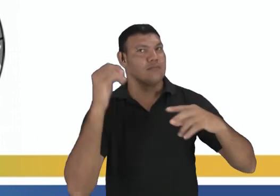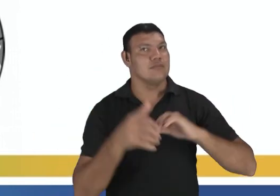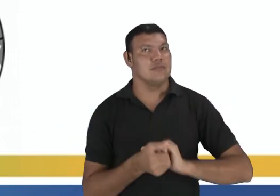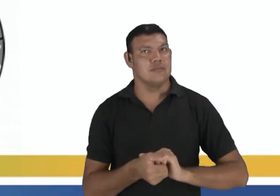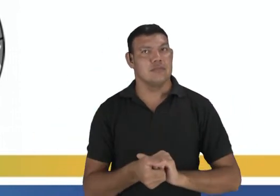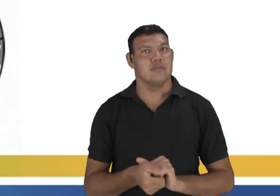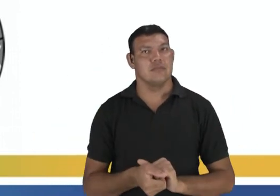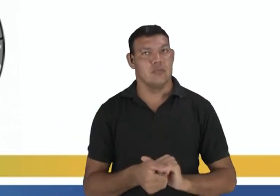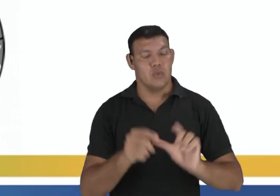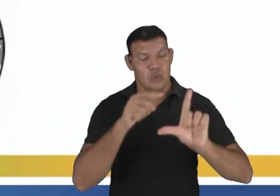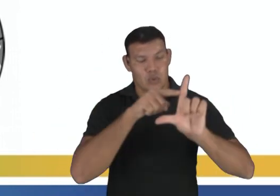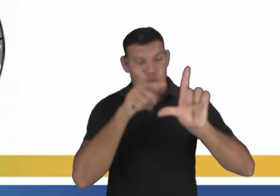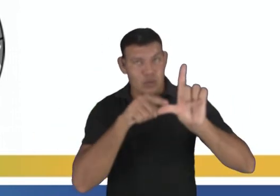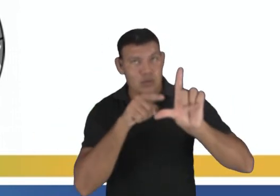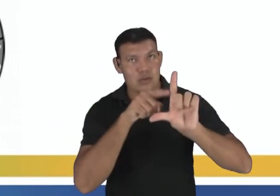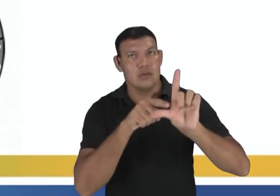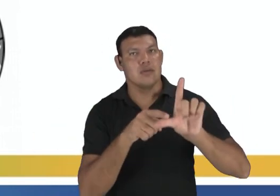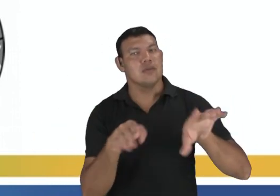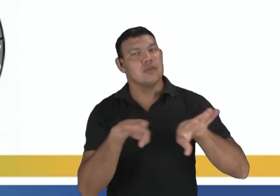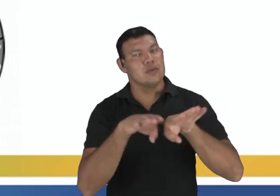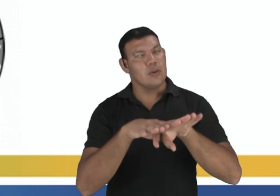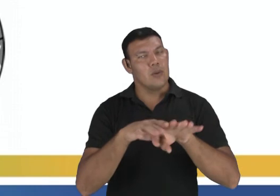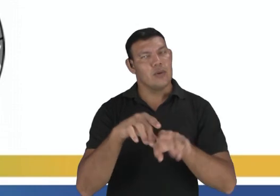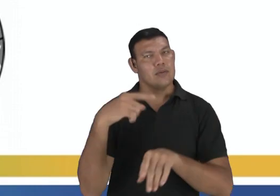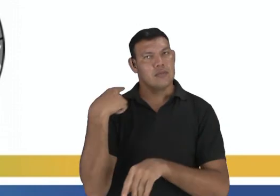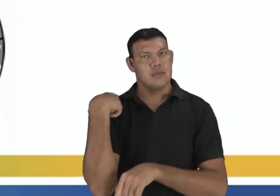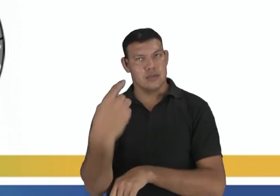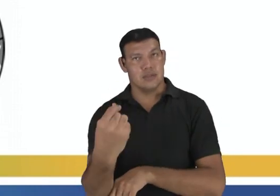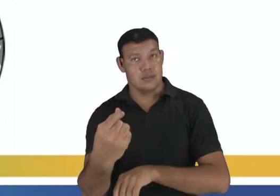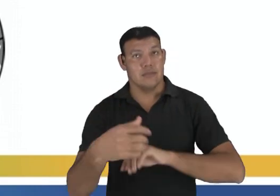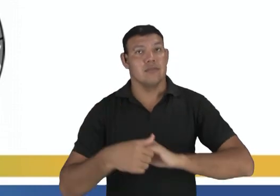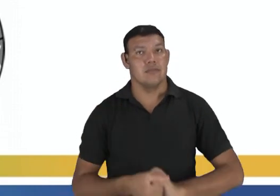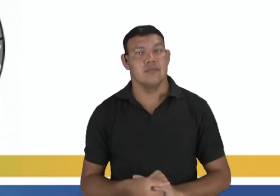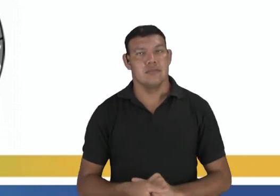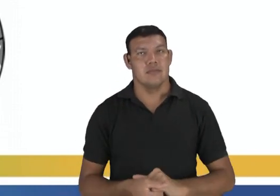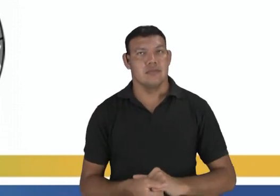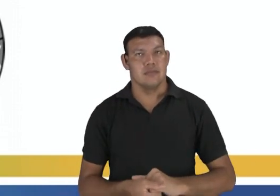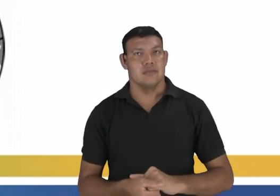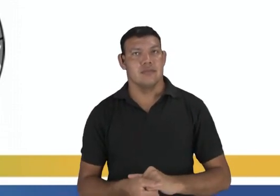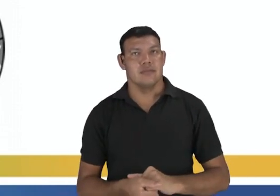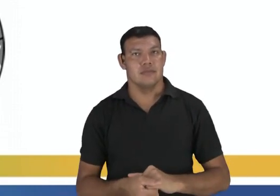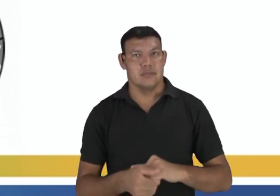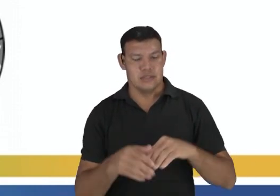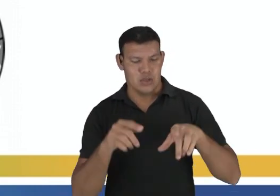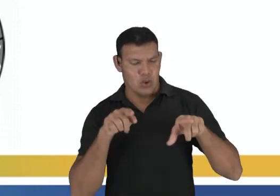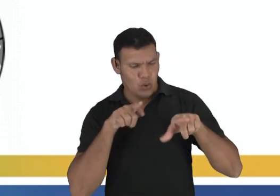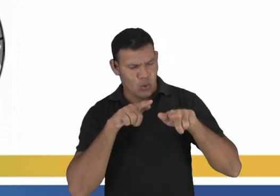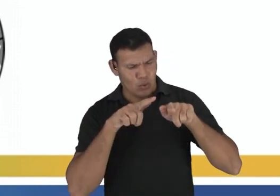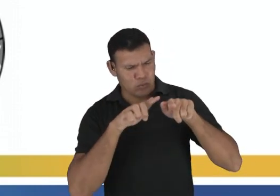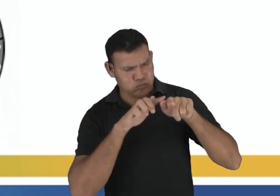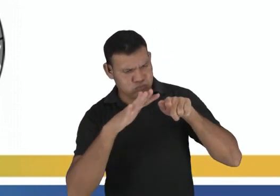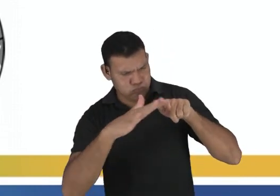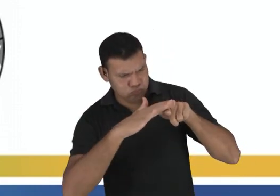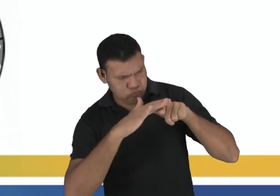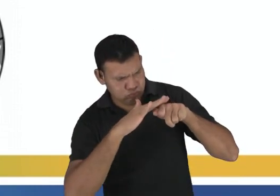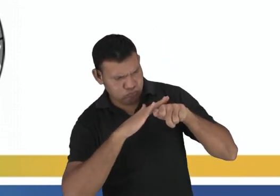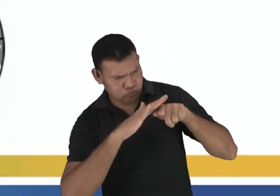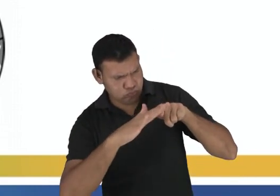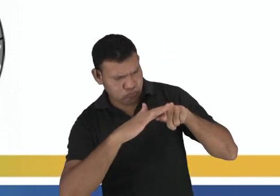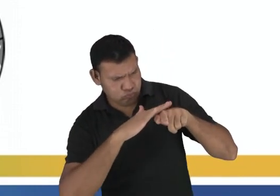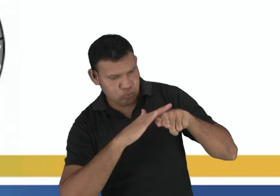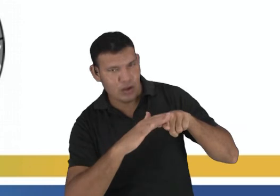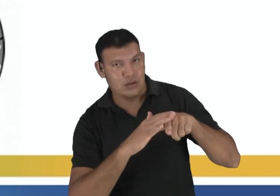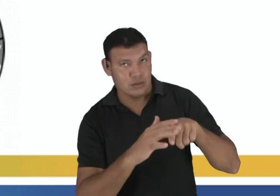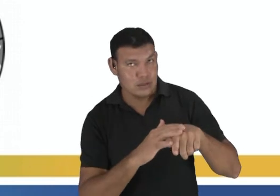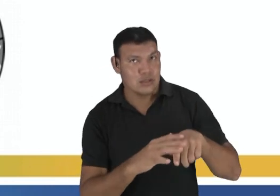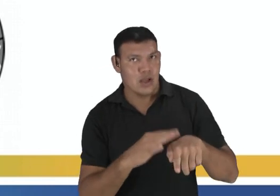o ângulo de entrada e a velocidade. Por conta desse atrito com os materiais que tem na própria camada atmosférica, vai fazer com que